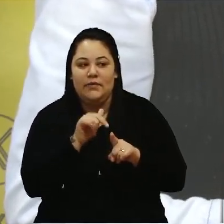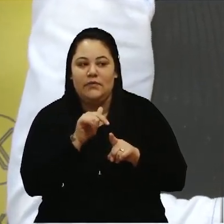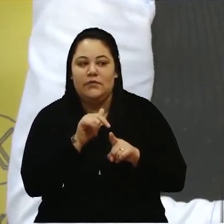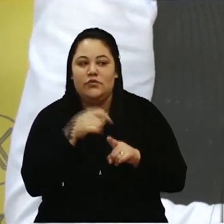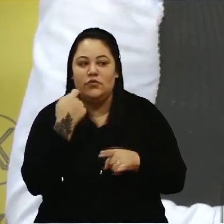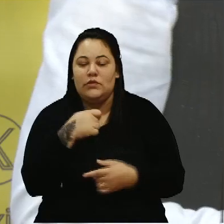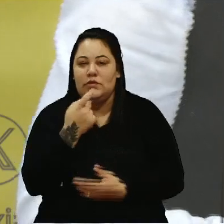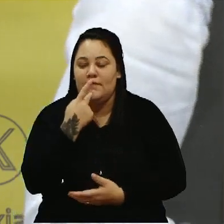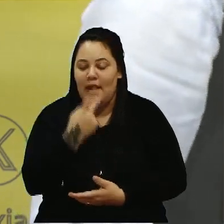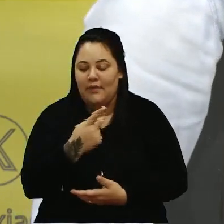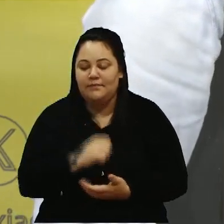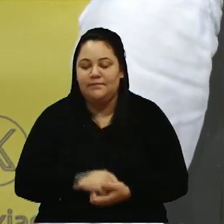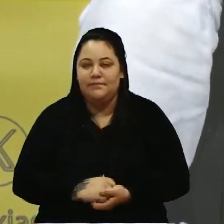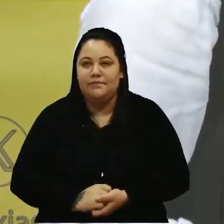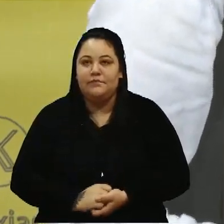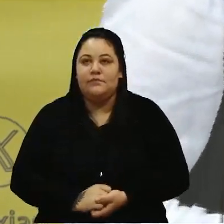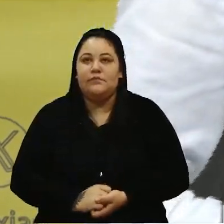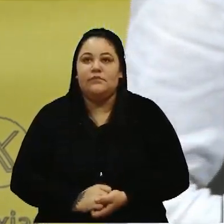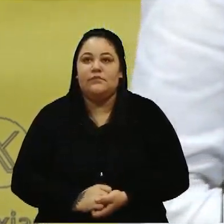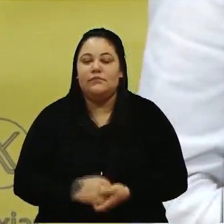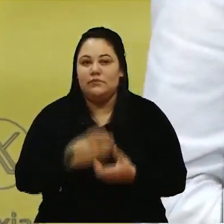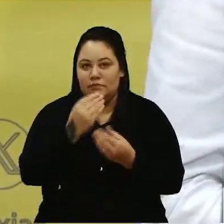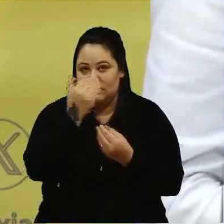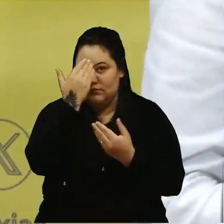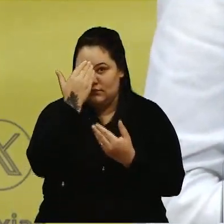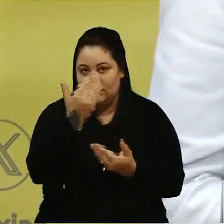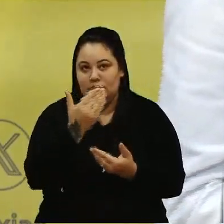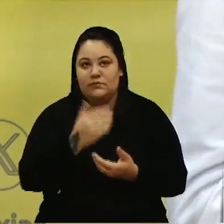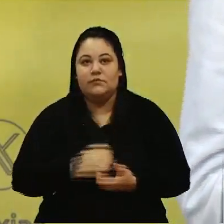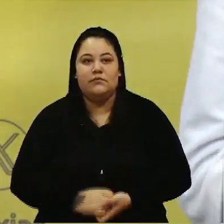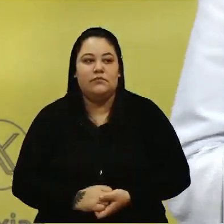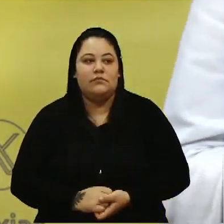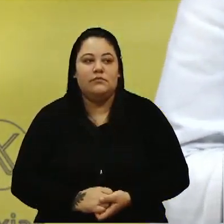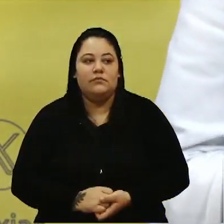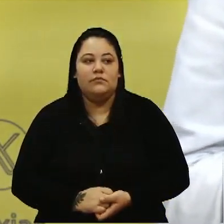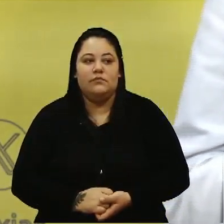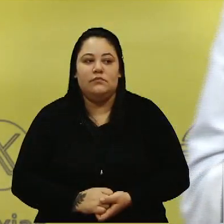Muito obrigada. Imagina. Gente, bom dia para todo mundo. Obrigada.